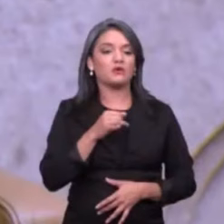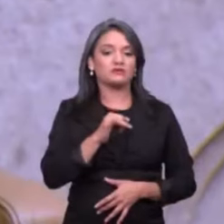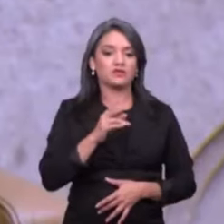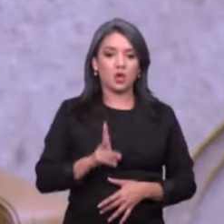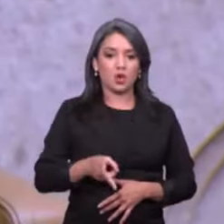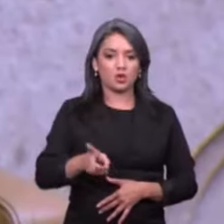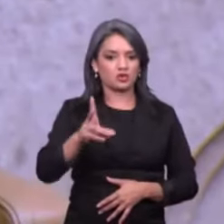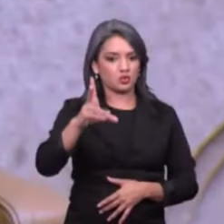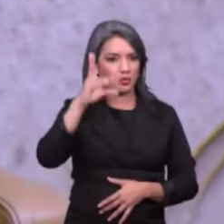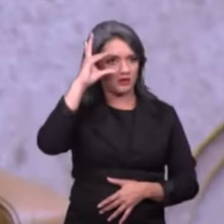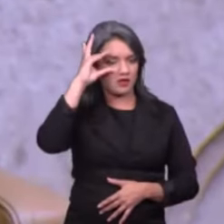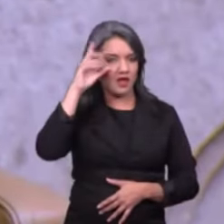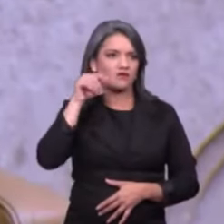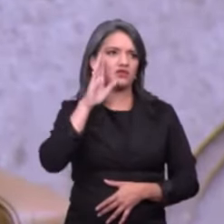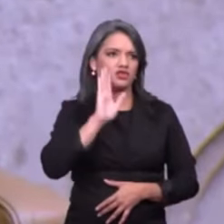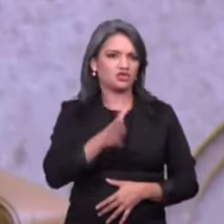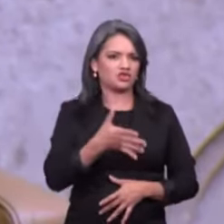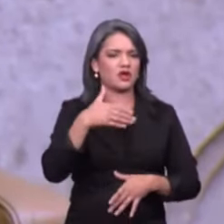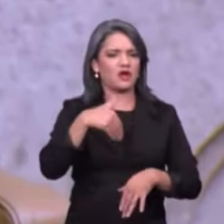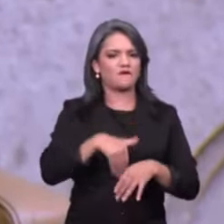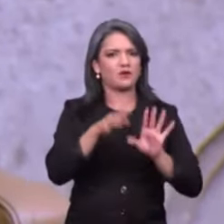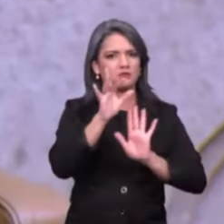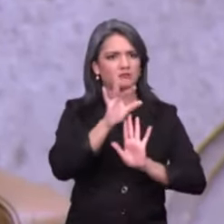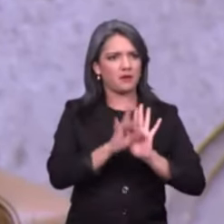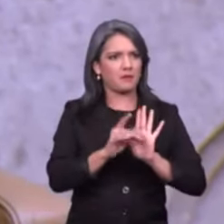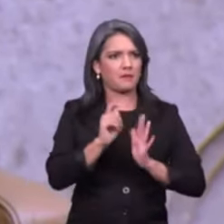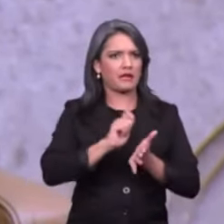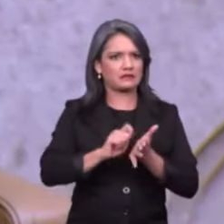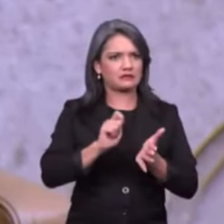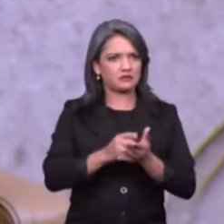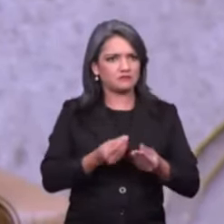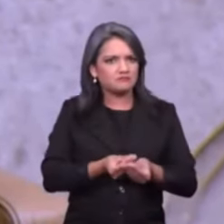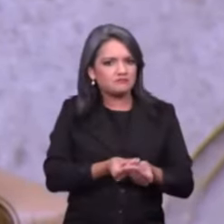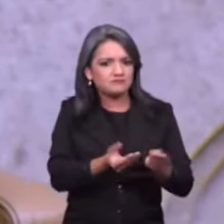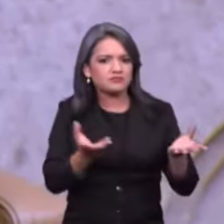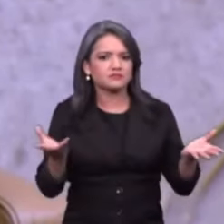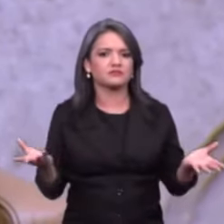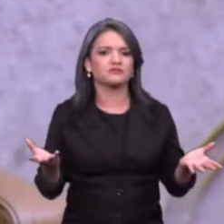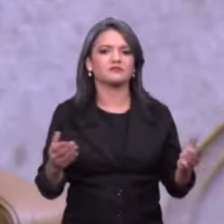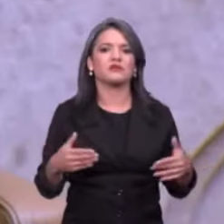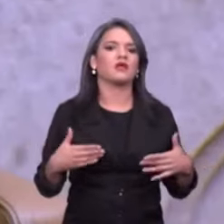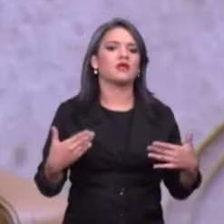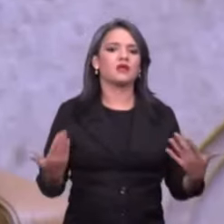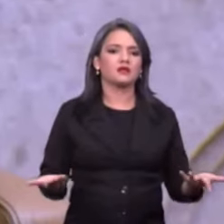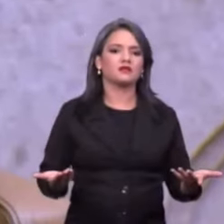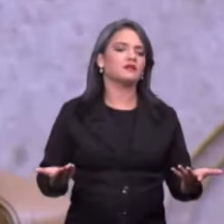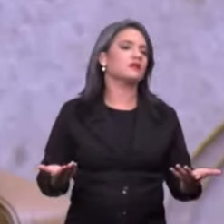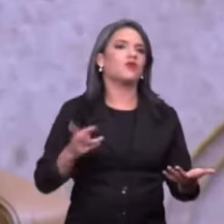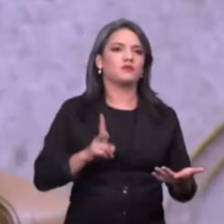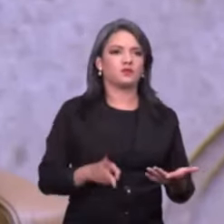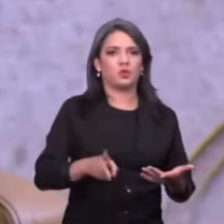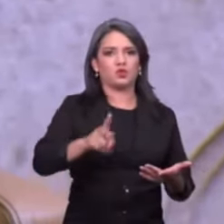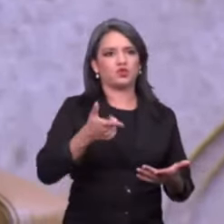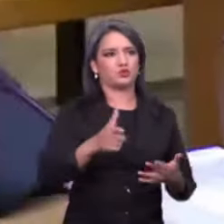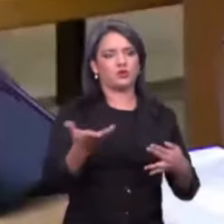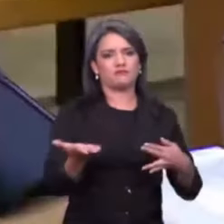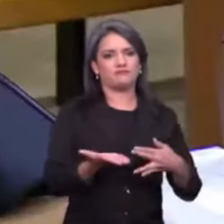Excelência já distribuiu o voto escrito, de modo que vamos atravessar o intervalo. Tá ok. Tá bem?